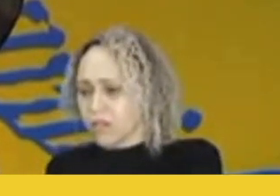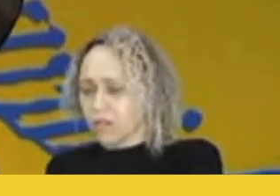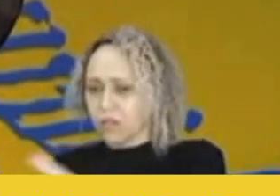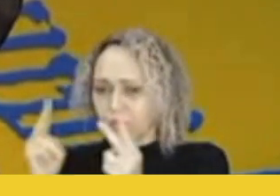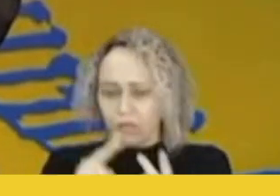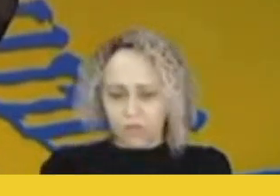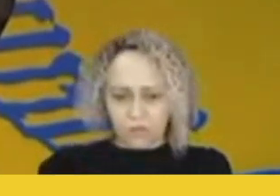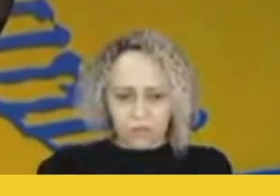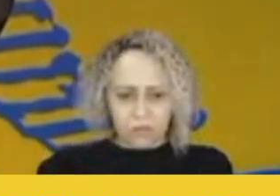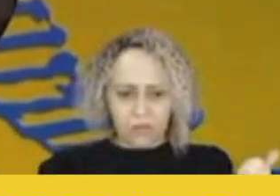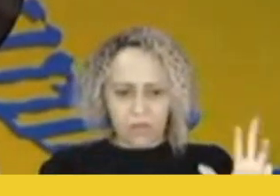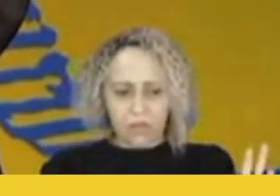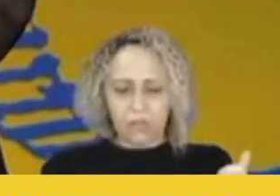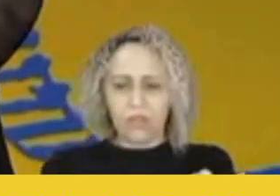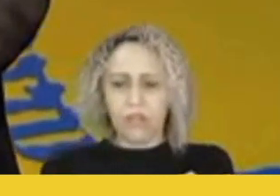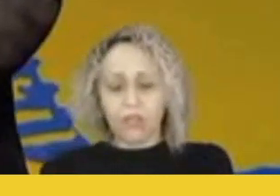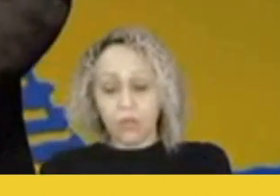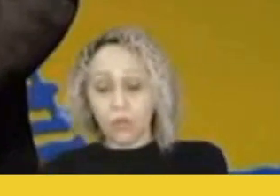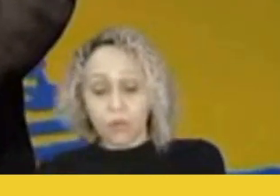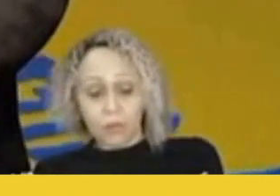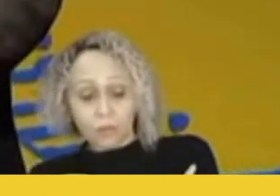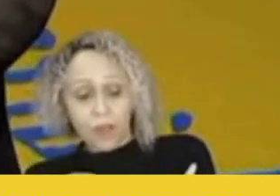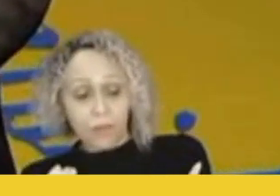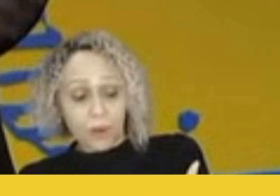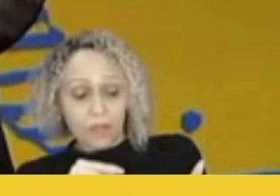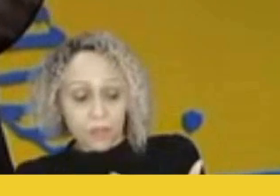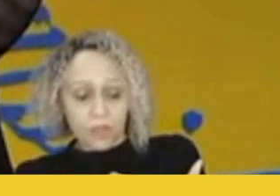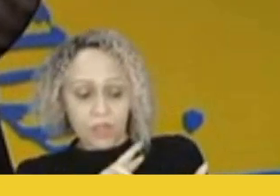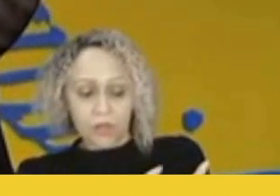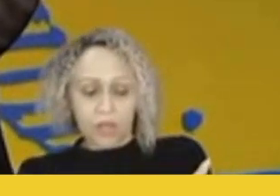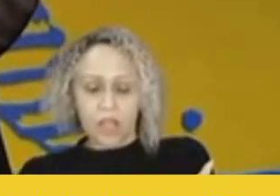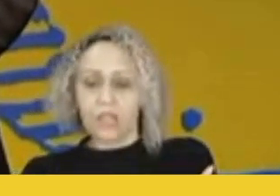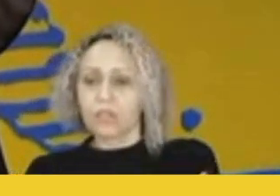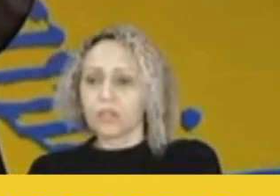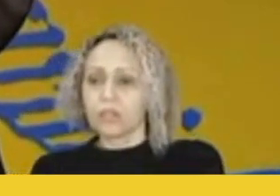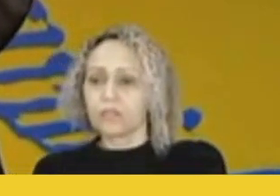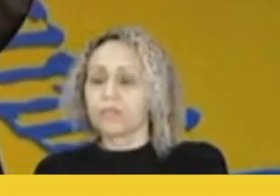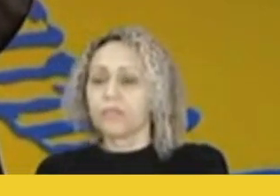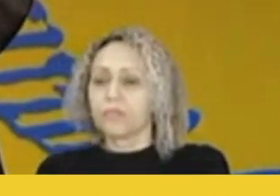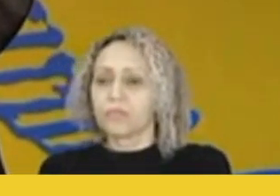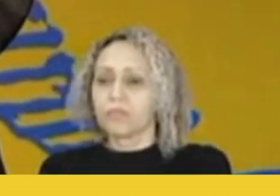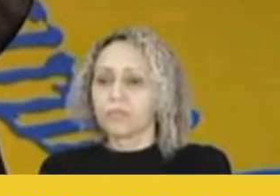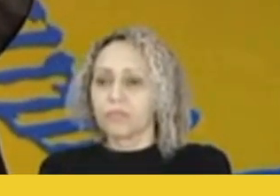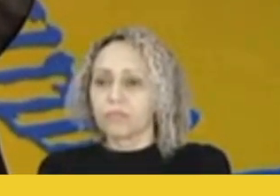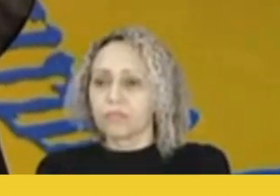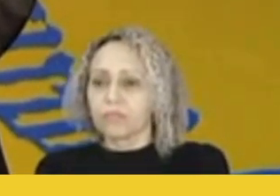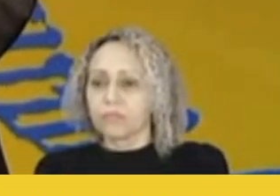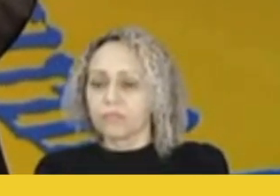temos também uma determinação do Supremo Tribunal Federal, na DPF 709,